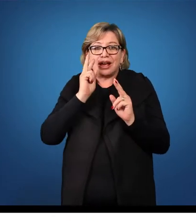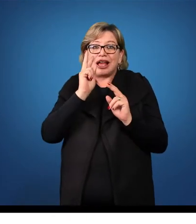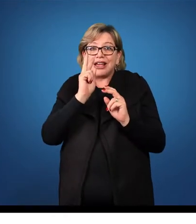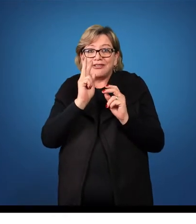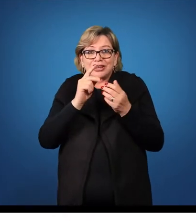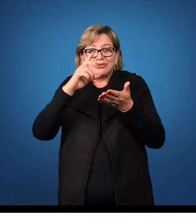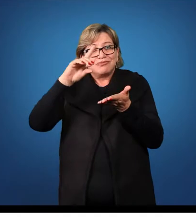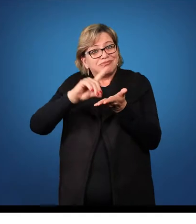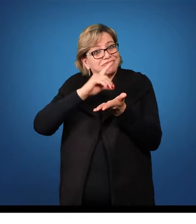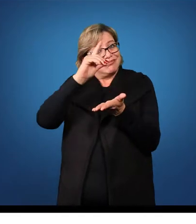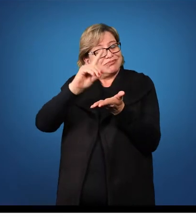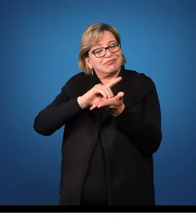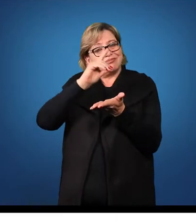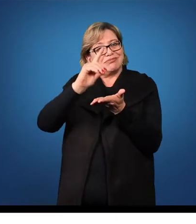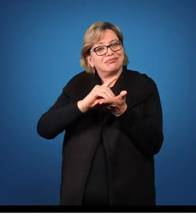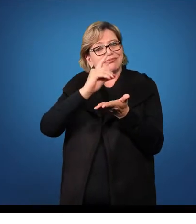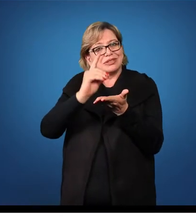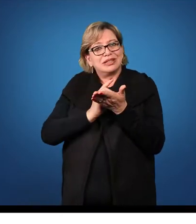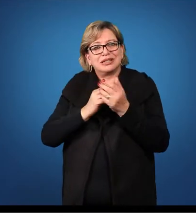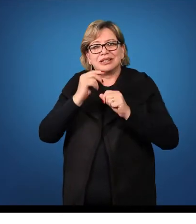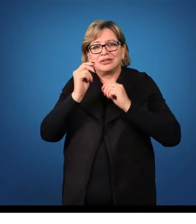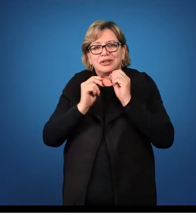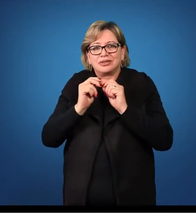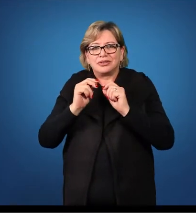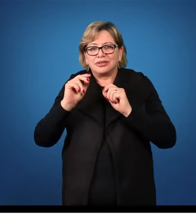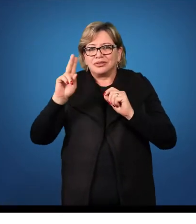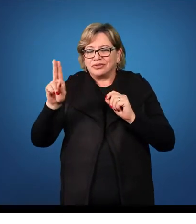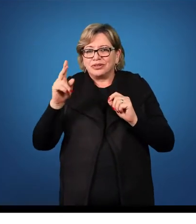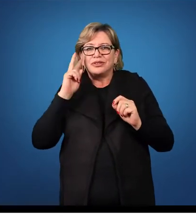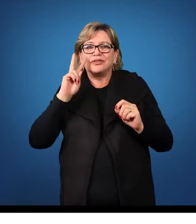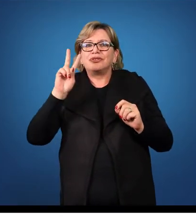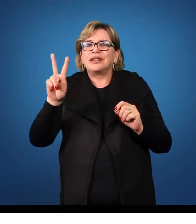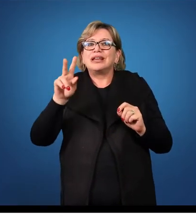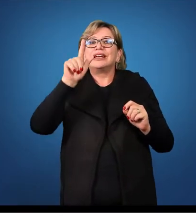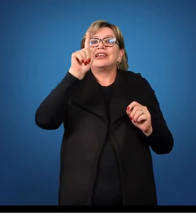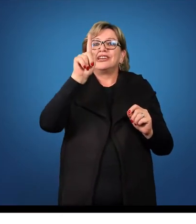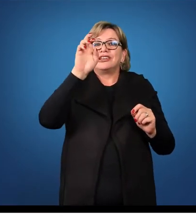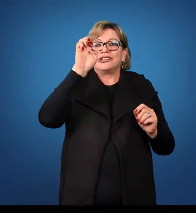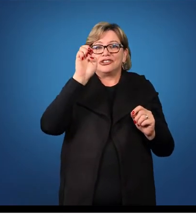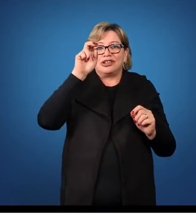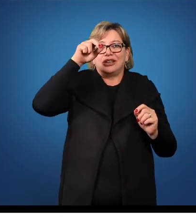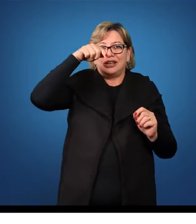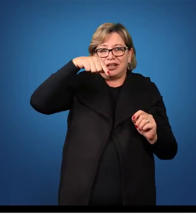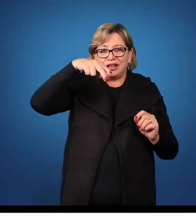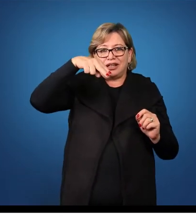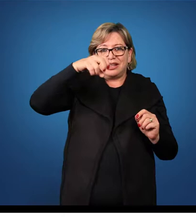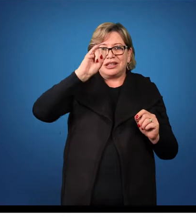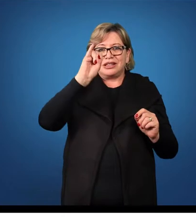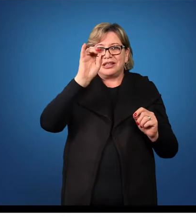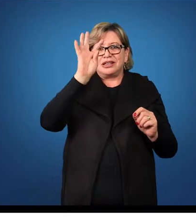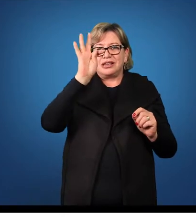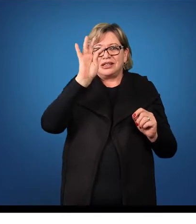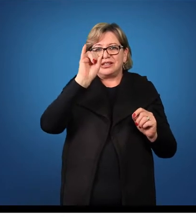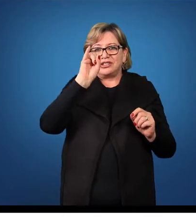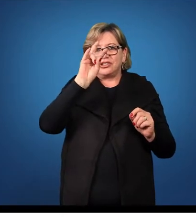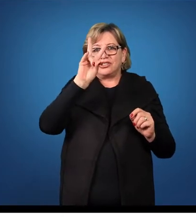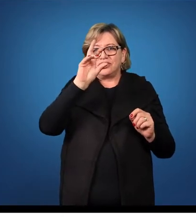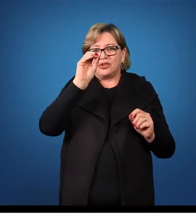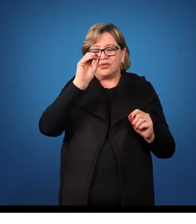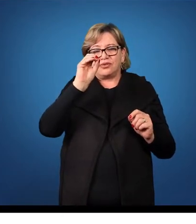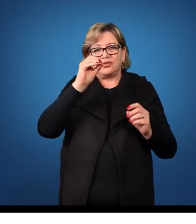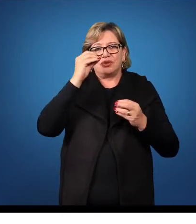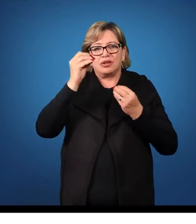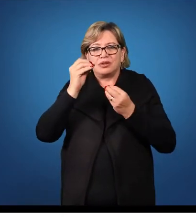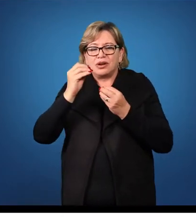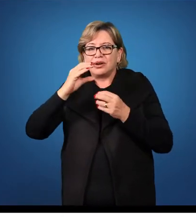pelo dicionário pela desinência do gene tivo não declina se da quarta declinação como cantos